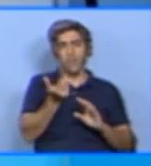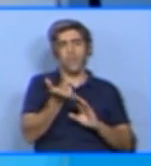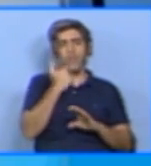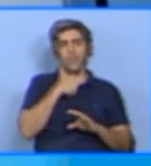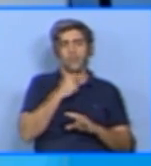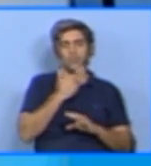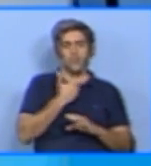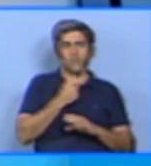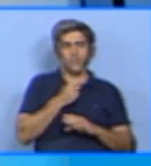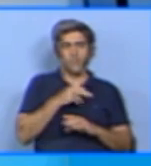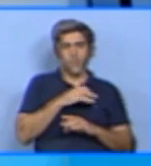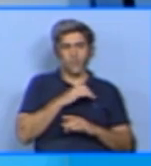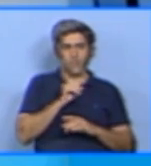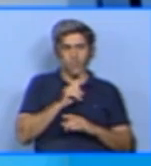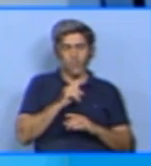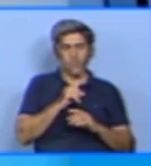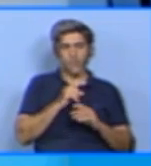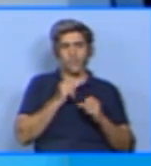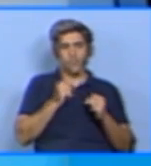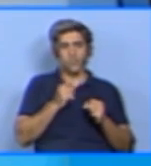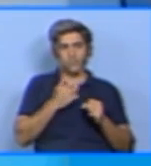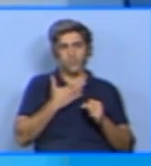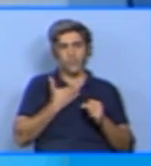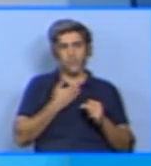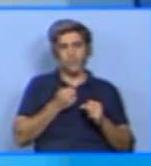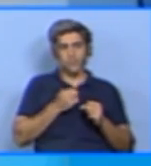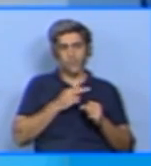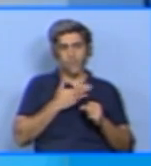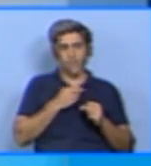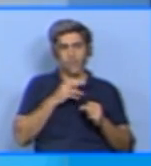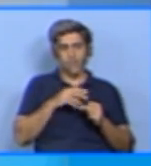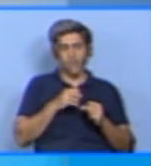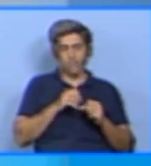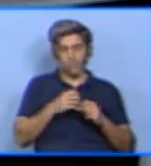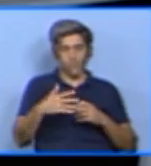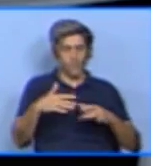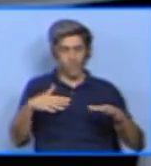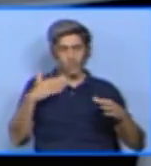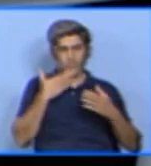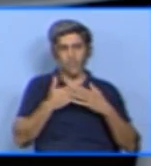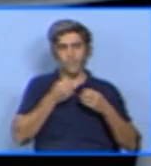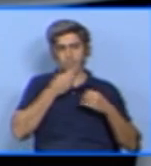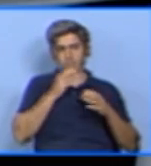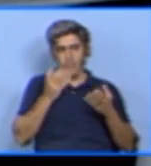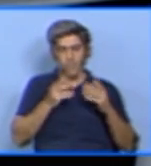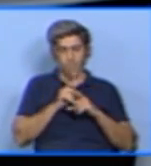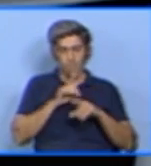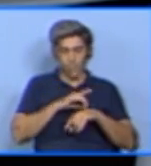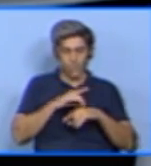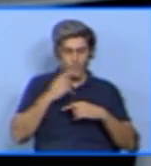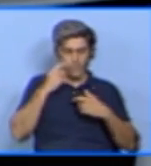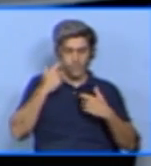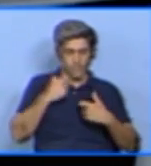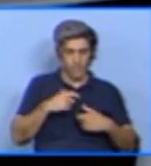O demónio é uma desordem, uma força desordenadora. E há muitas, não é? Que nos desequilibram, assim como há doenças físicas,